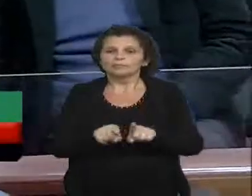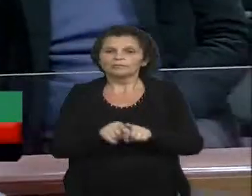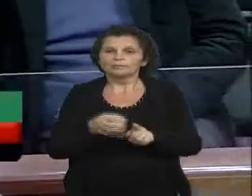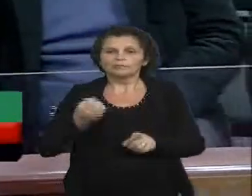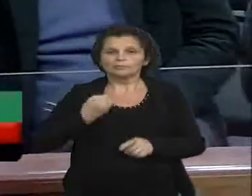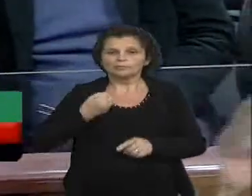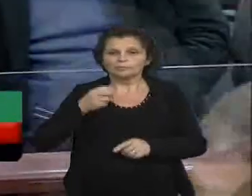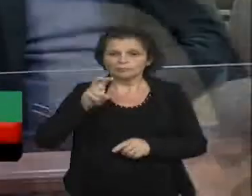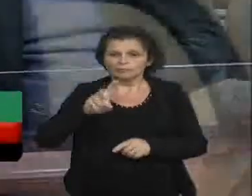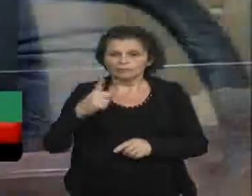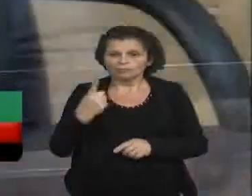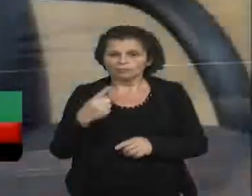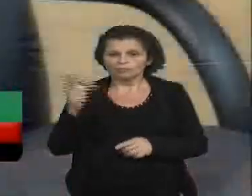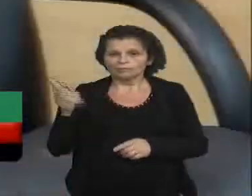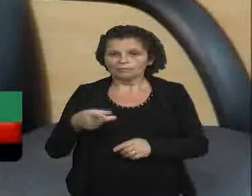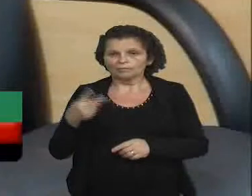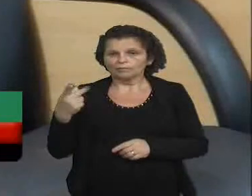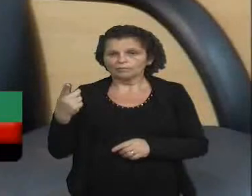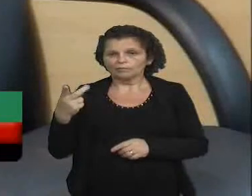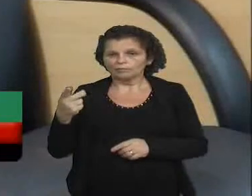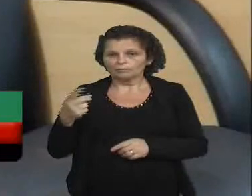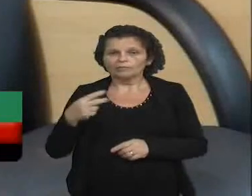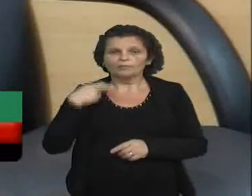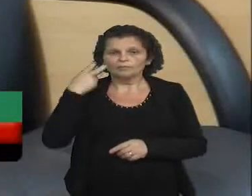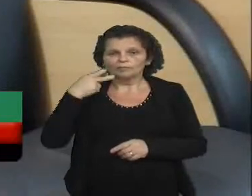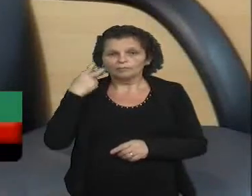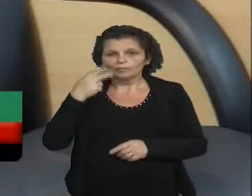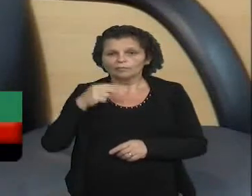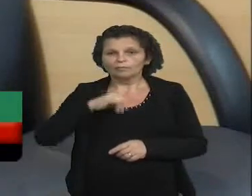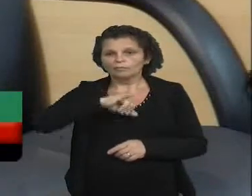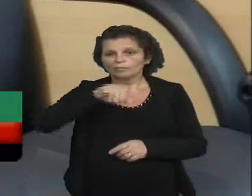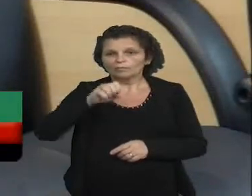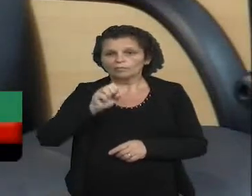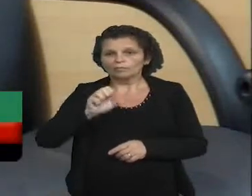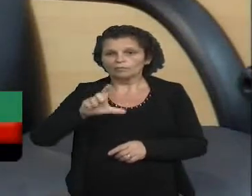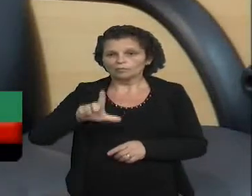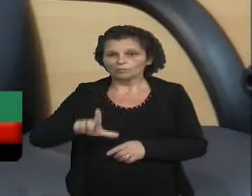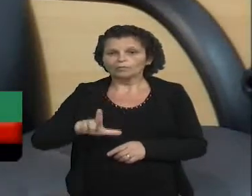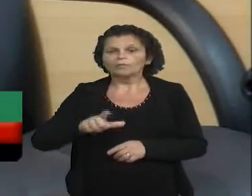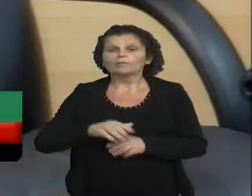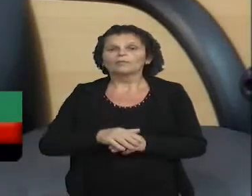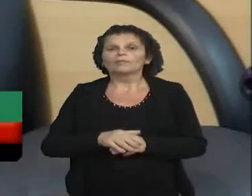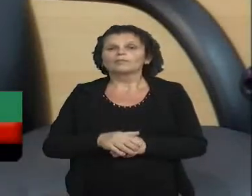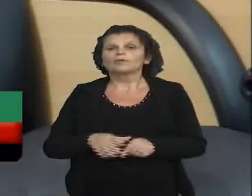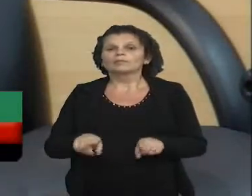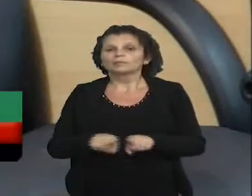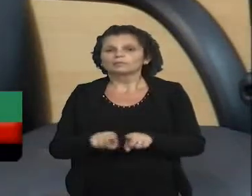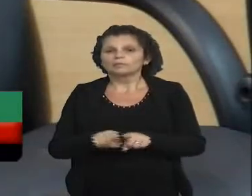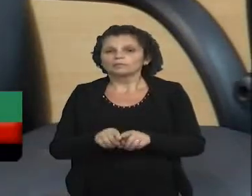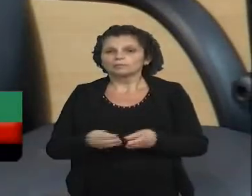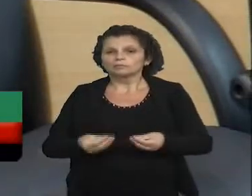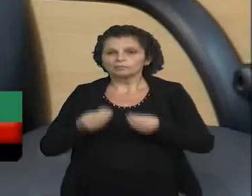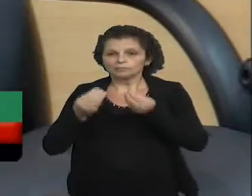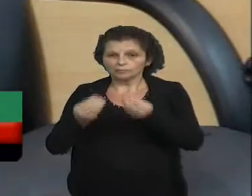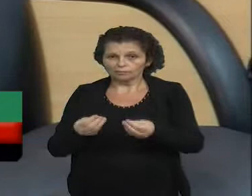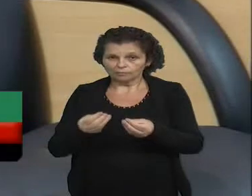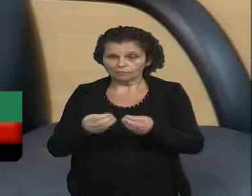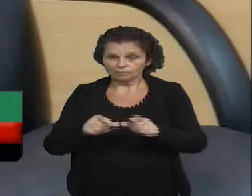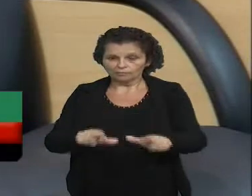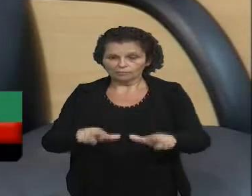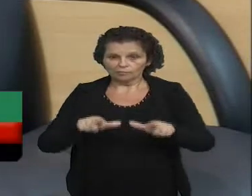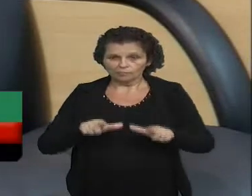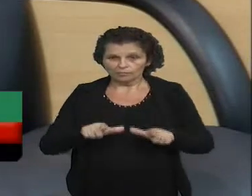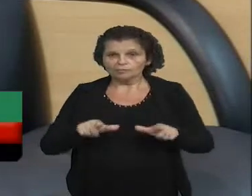número 51 de 2021, do nobre vereador Joel Nunes da Silva, dispõe sobre a concessão de